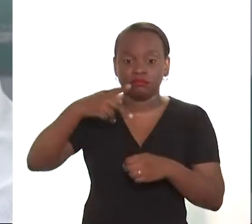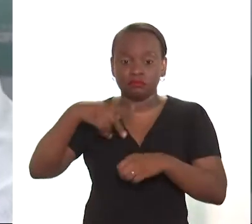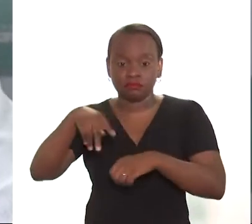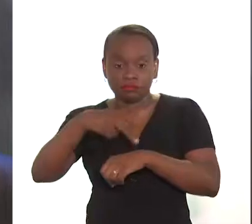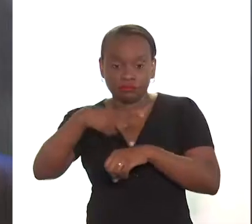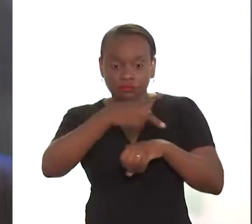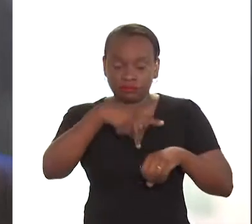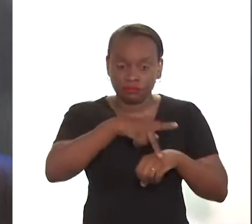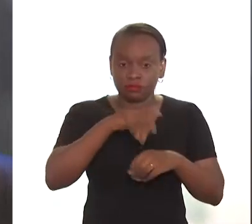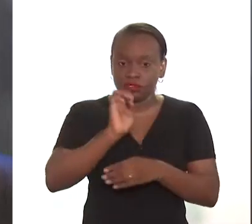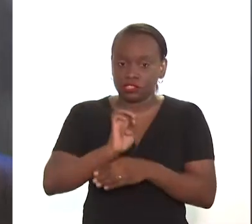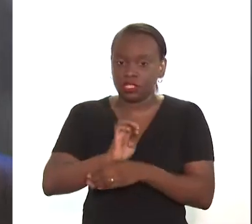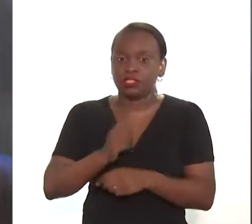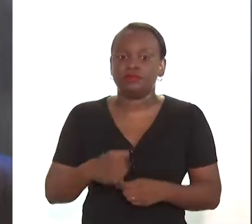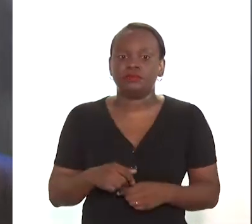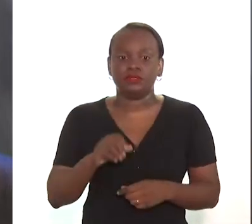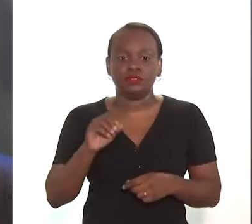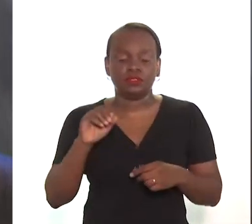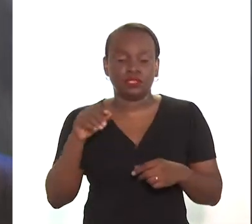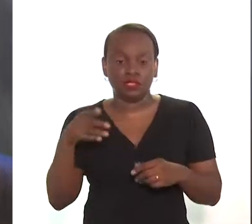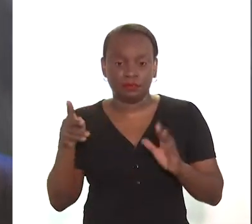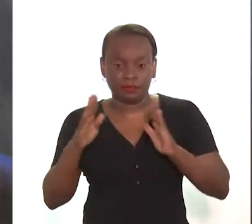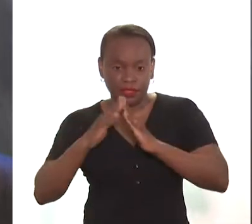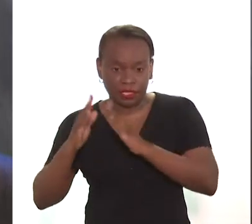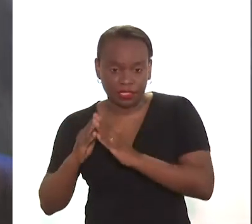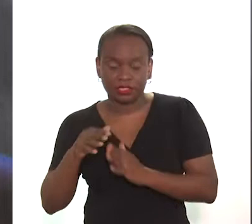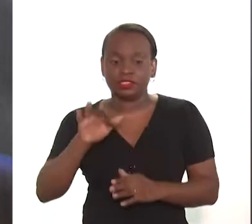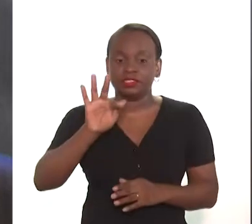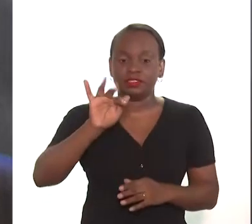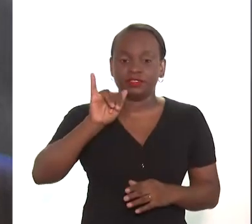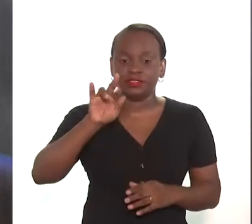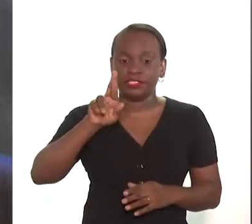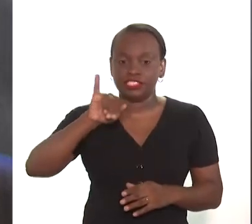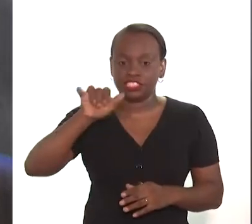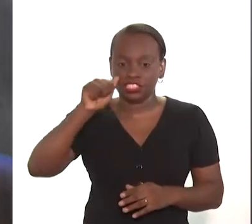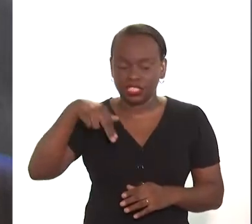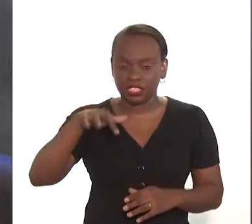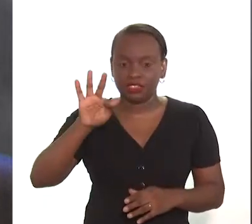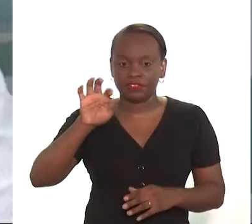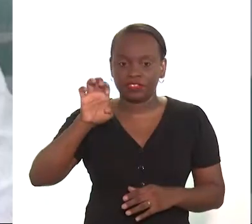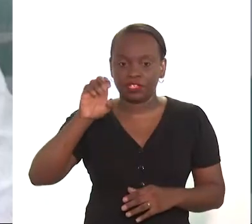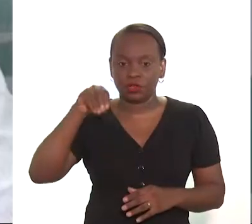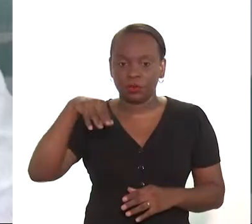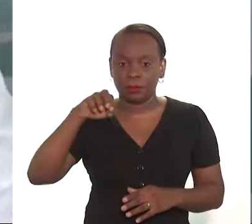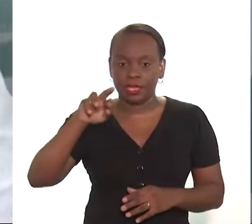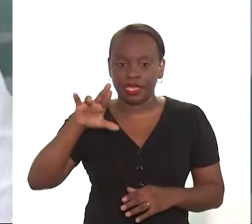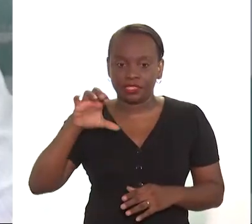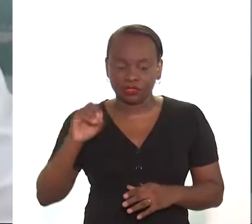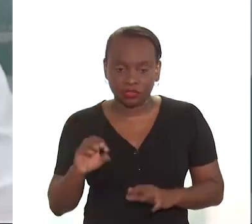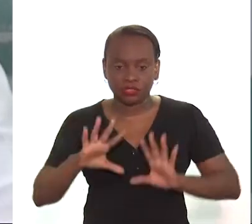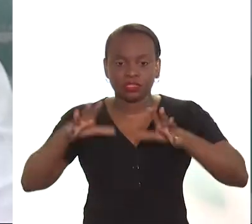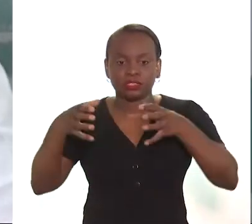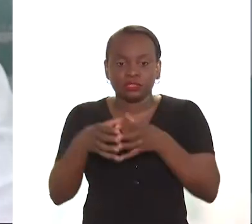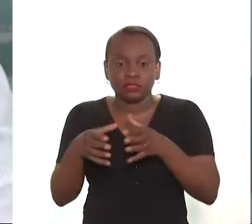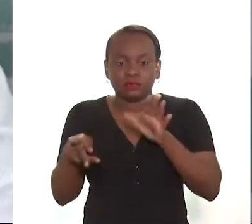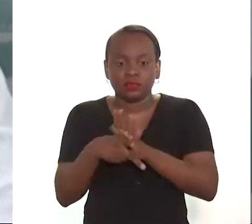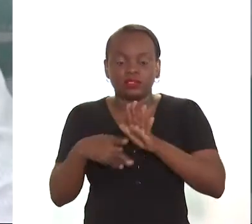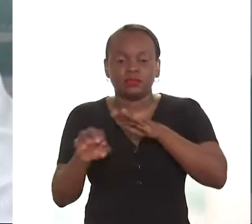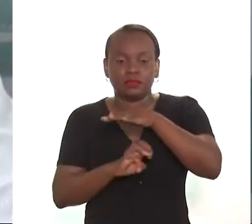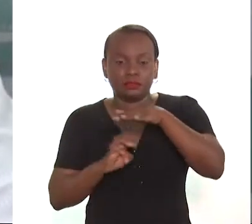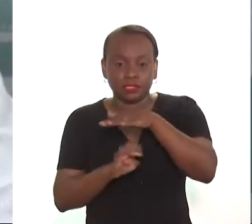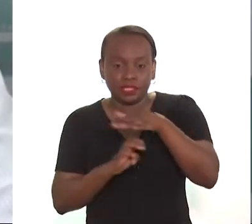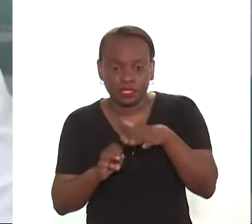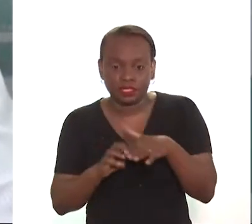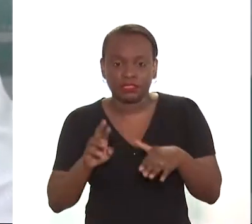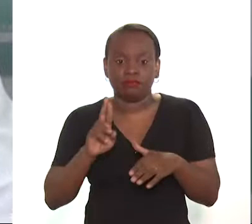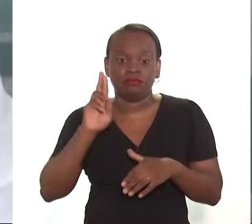do Governo do Estado, a ONU Habitat, a Firjan, a FEComércio, a Câmara Empresarial, que aqui